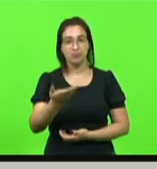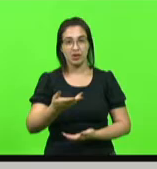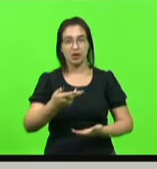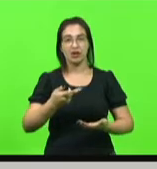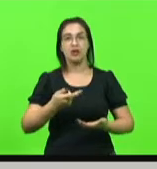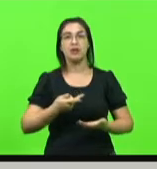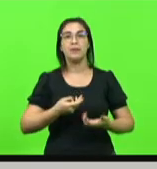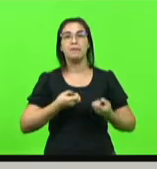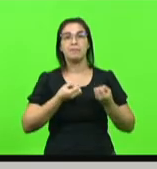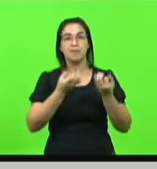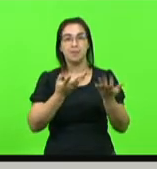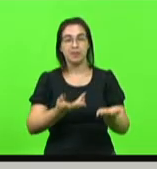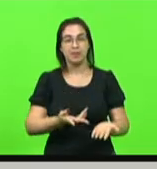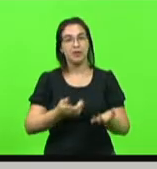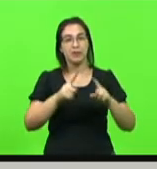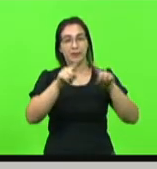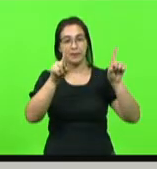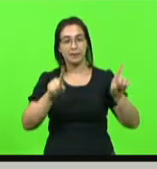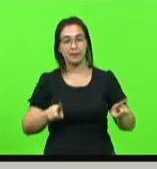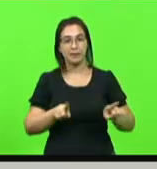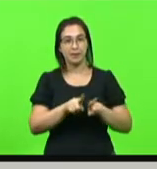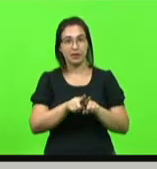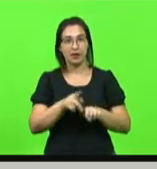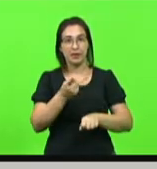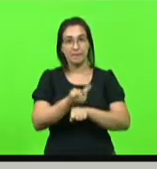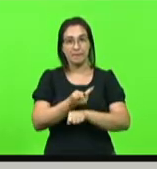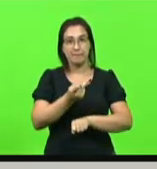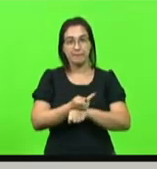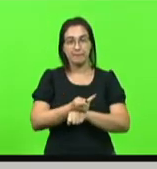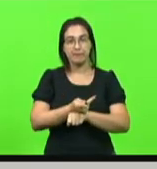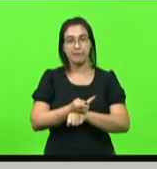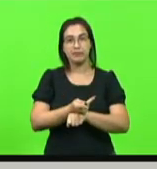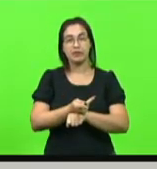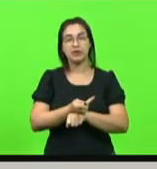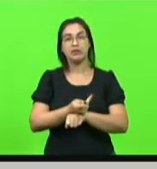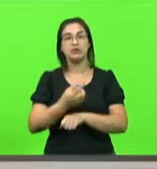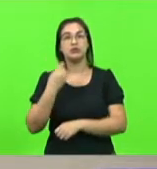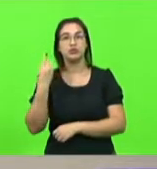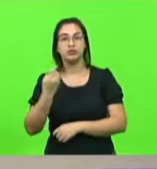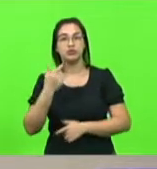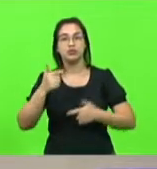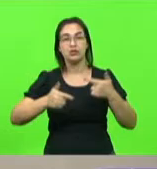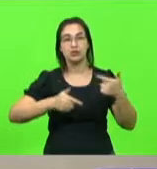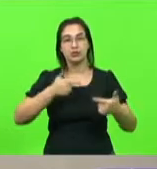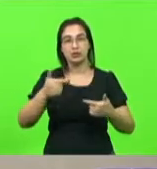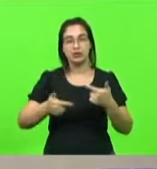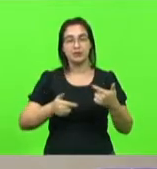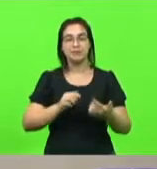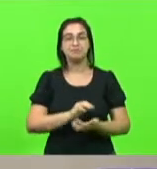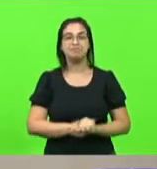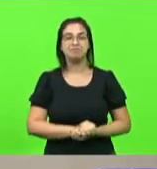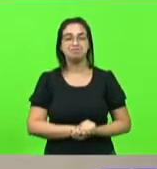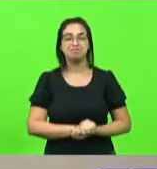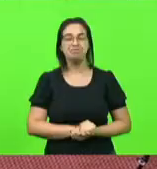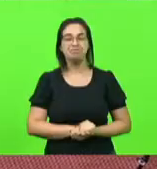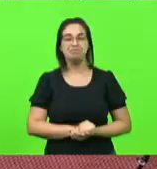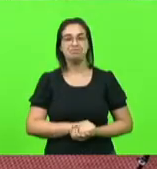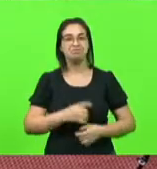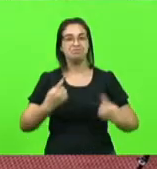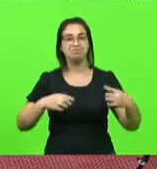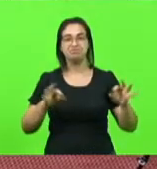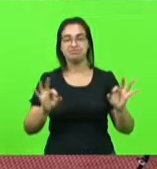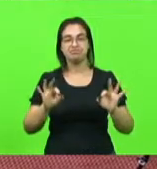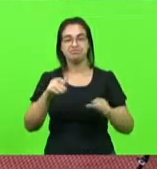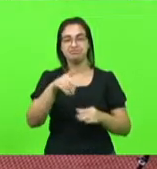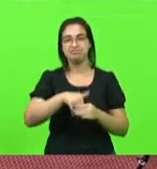da placa de prata concedida pela Associação Catarinense dos Advogados Trabalhistas, em discussão. Não havendo quem queira discutir, em votação. Deputados